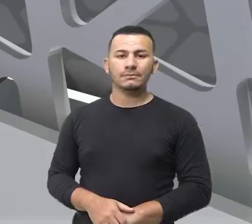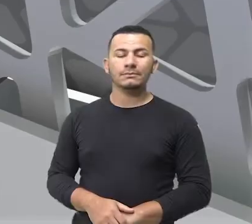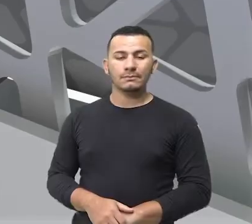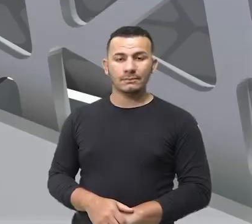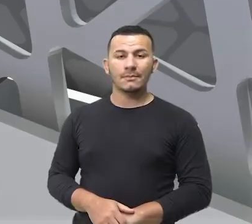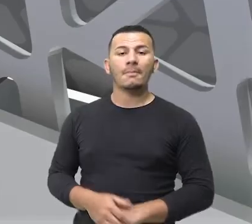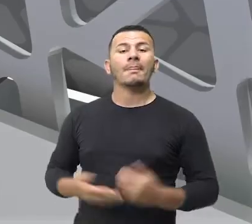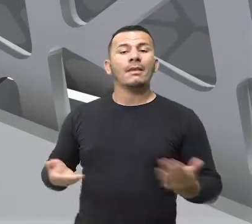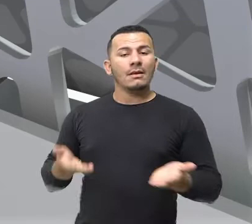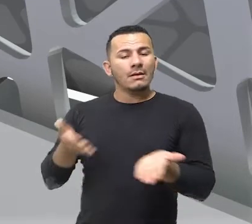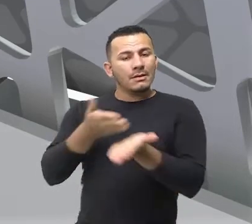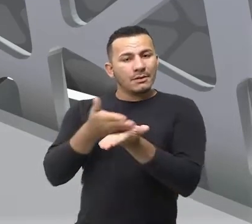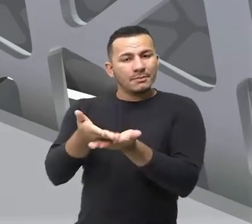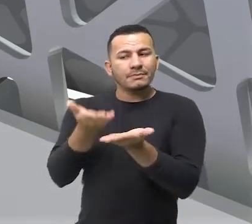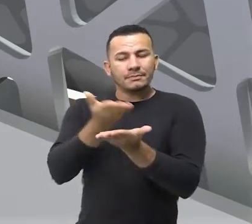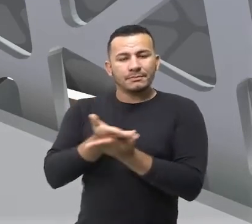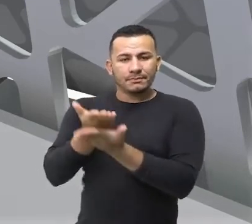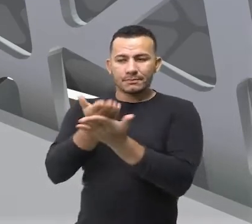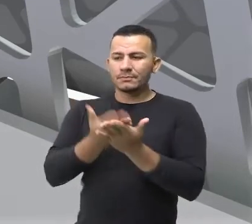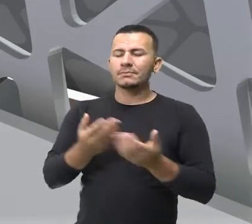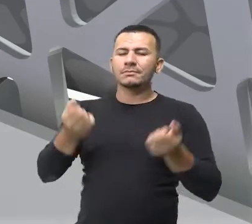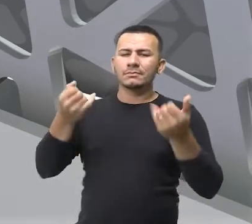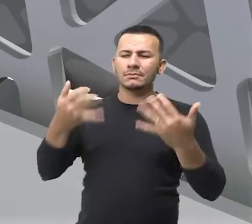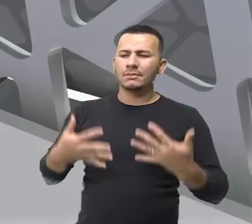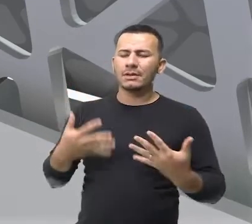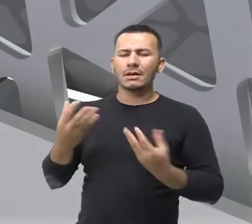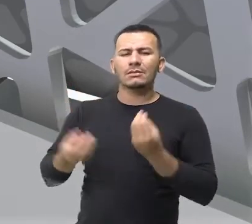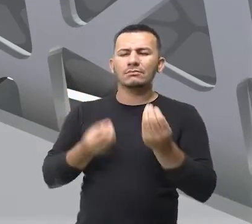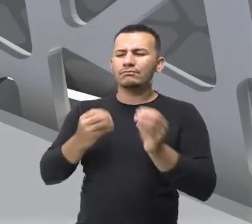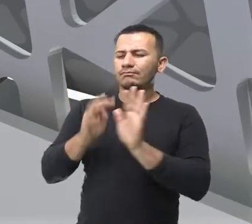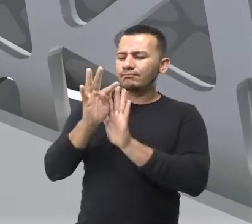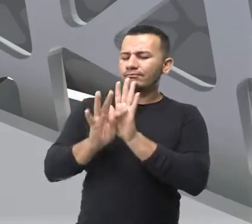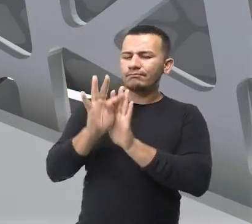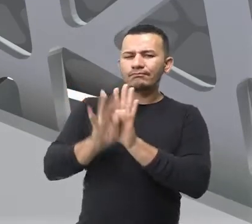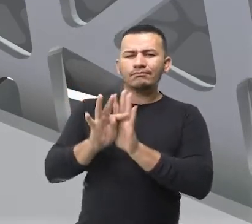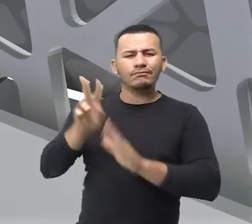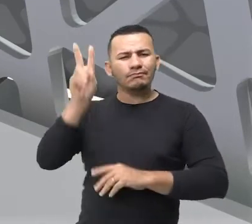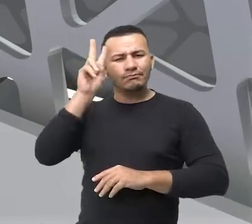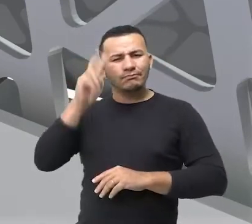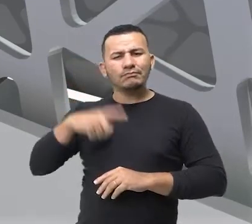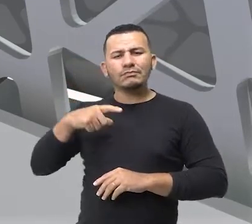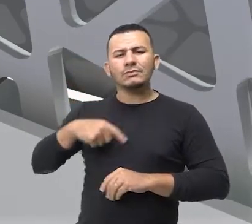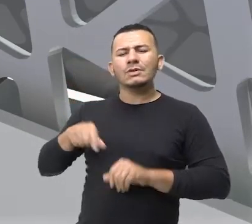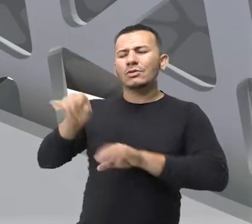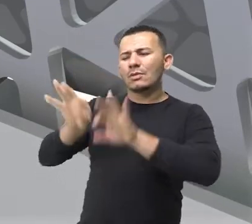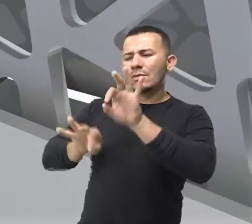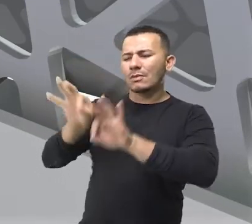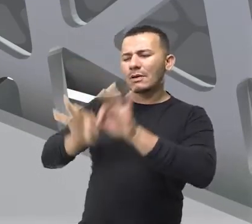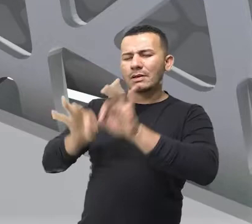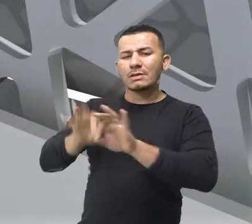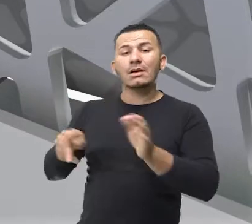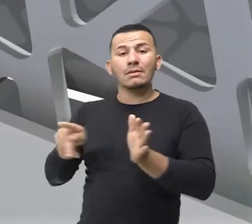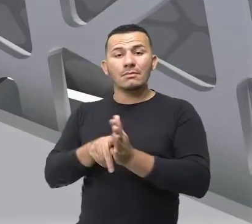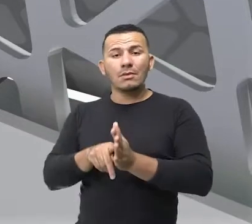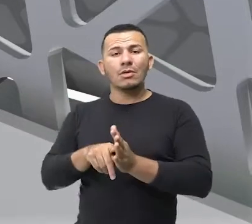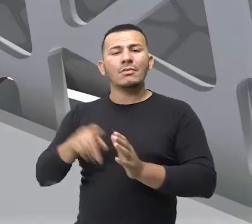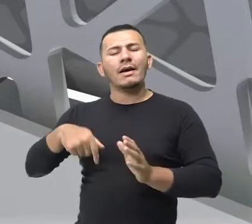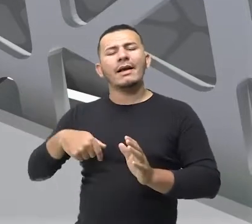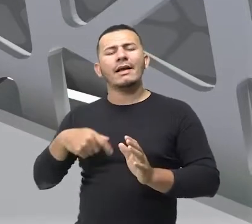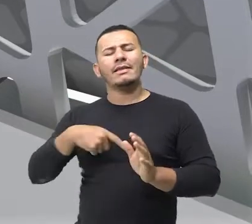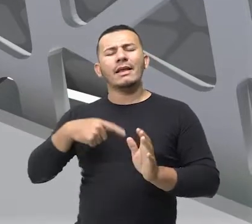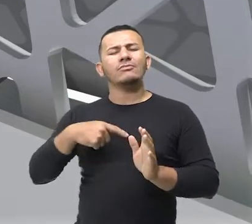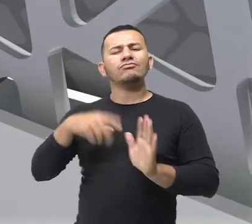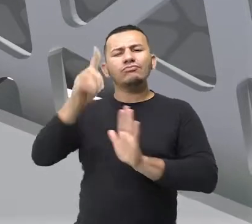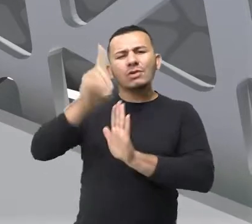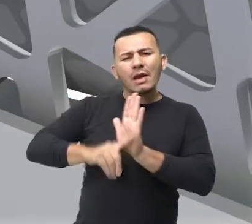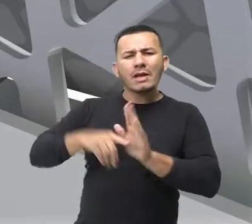nós começamos a nossa aula falando mais uma vez sobre aqueles textos que nós produzimos para exigir direitos